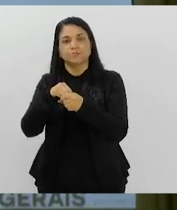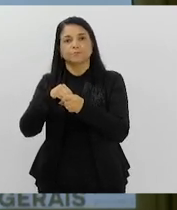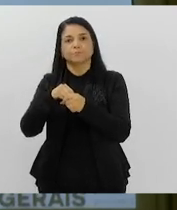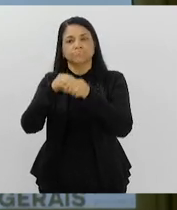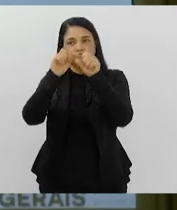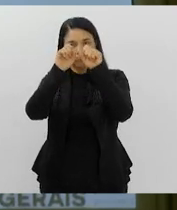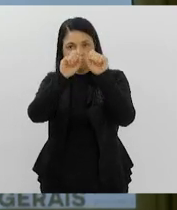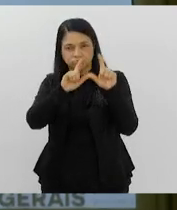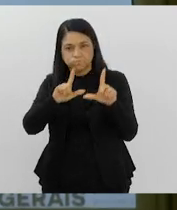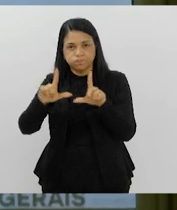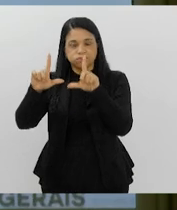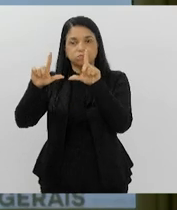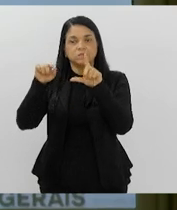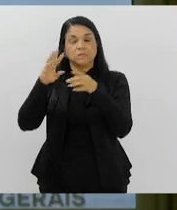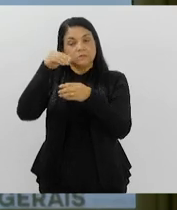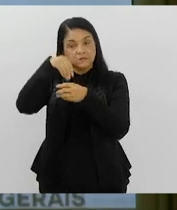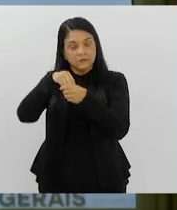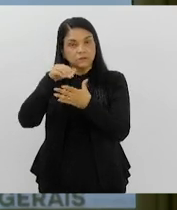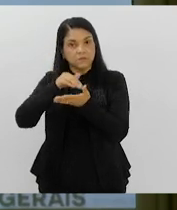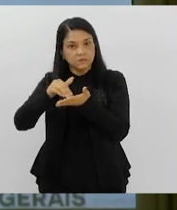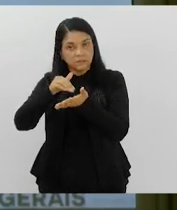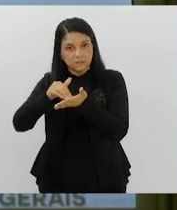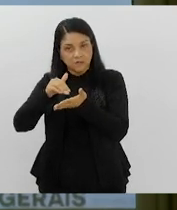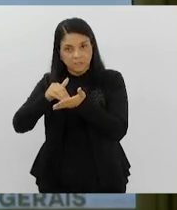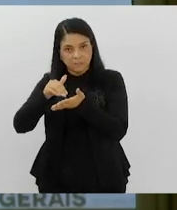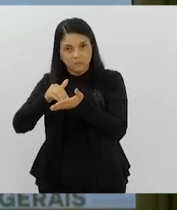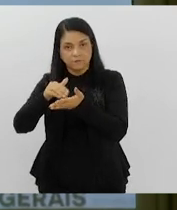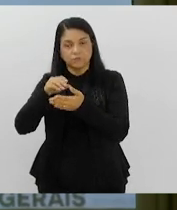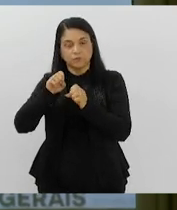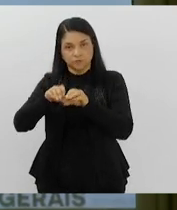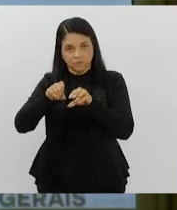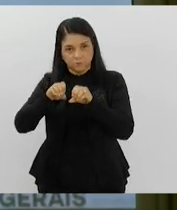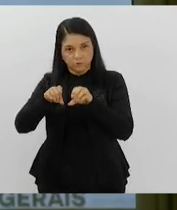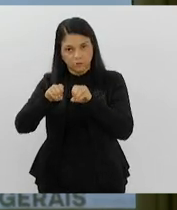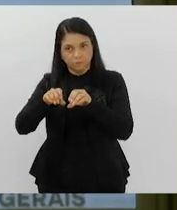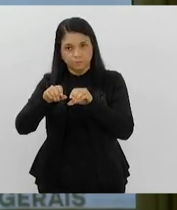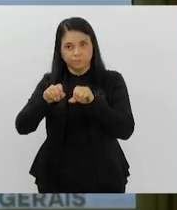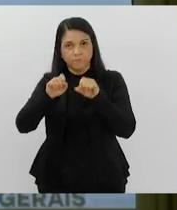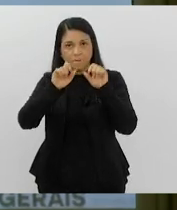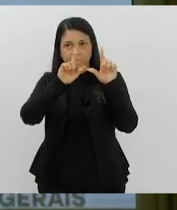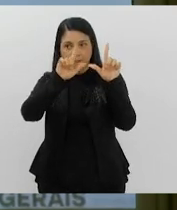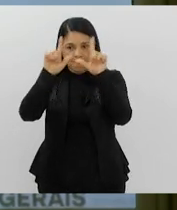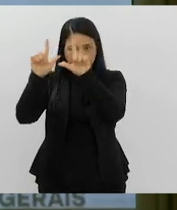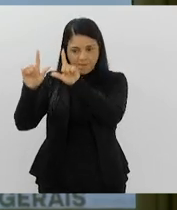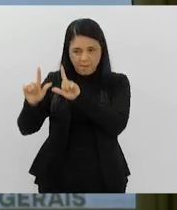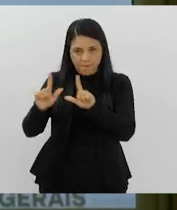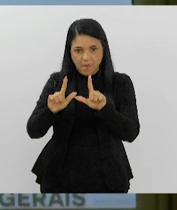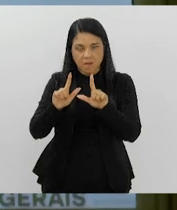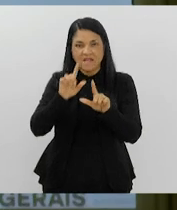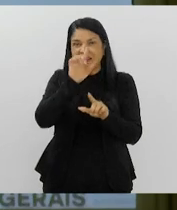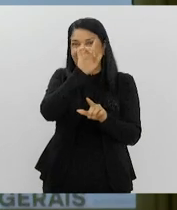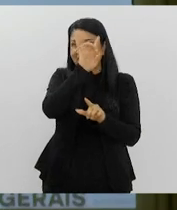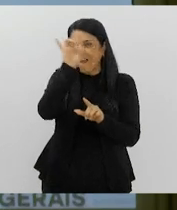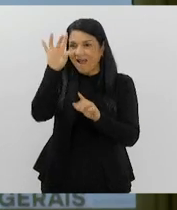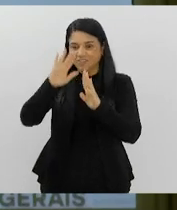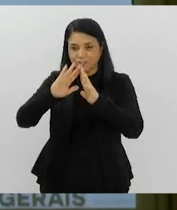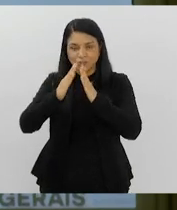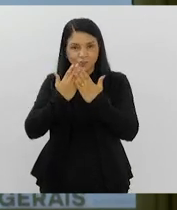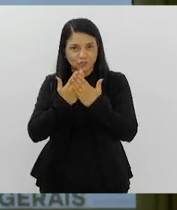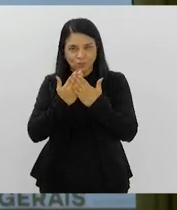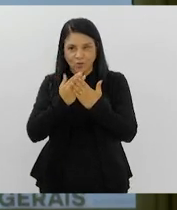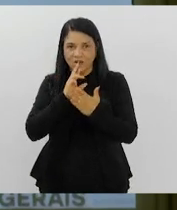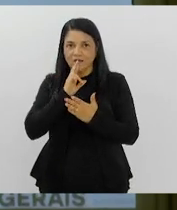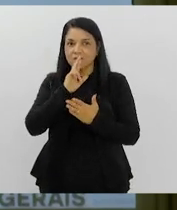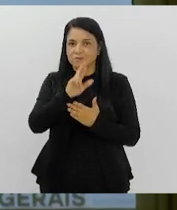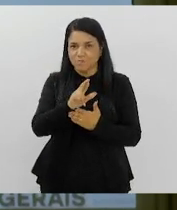Estado de Educação. E esse painel, ele é por escola. Ele não existe um resultado, gente,